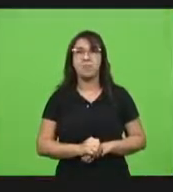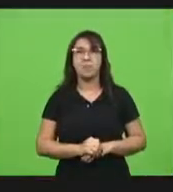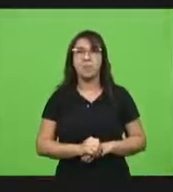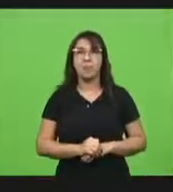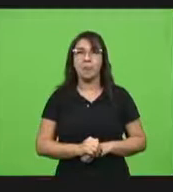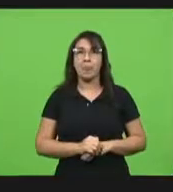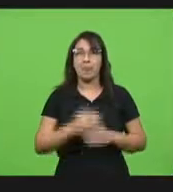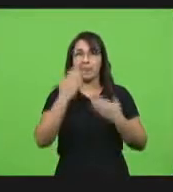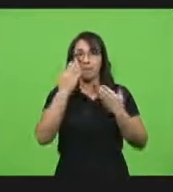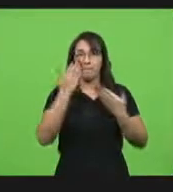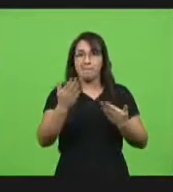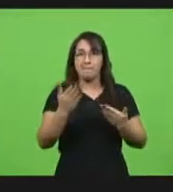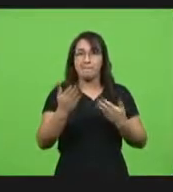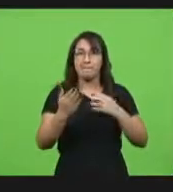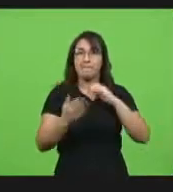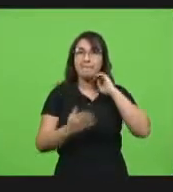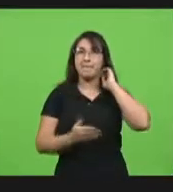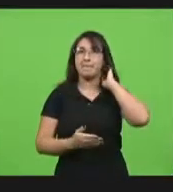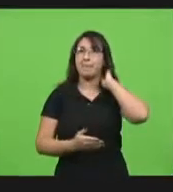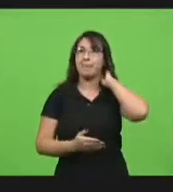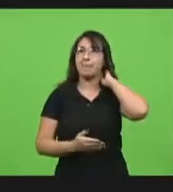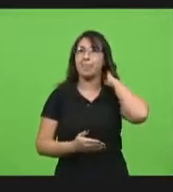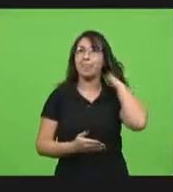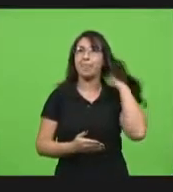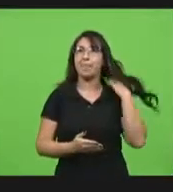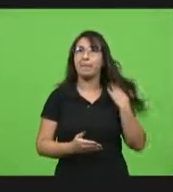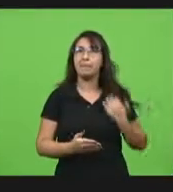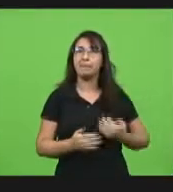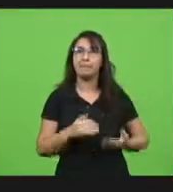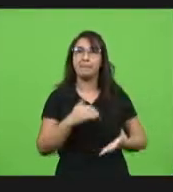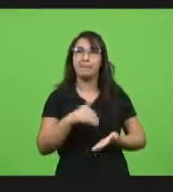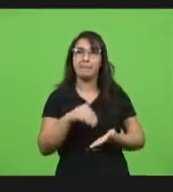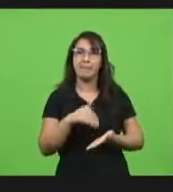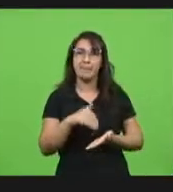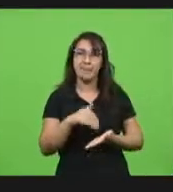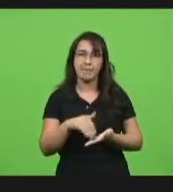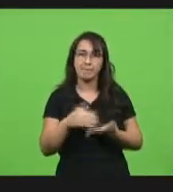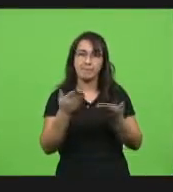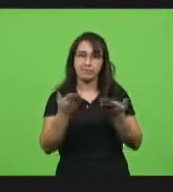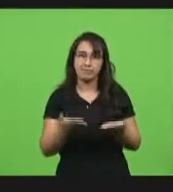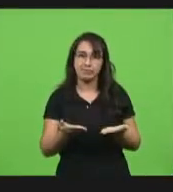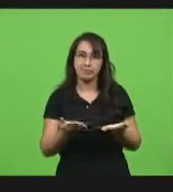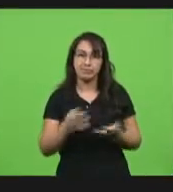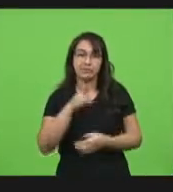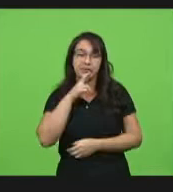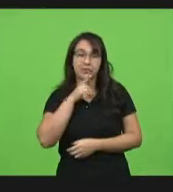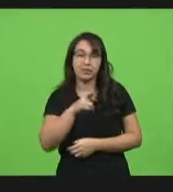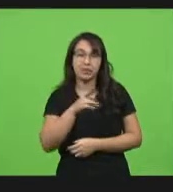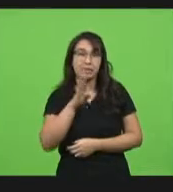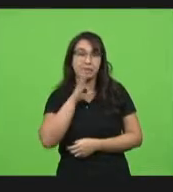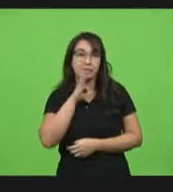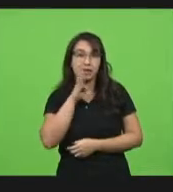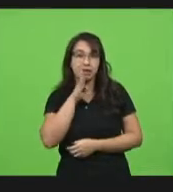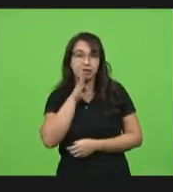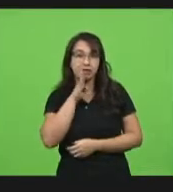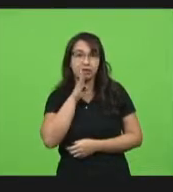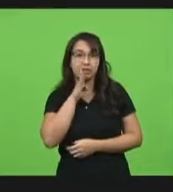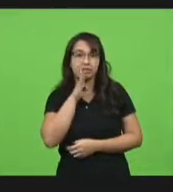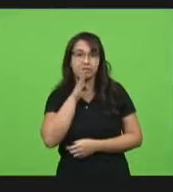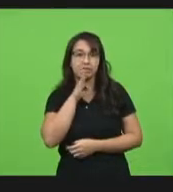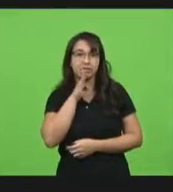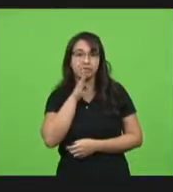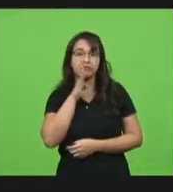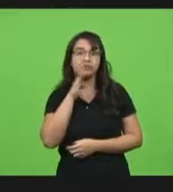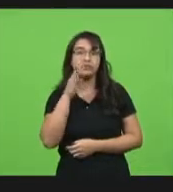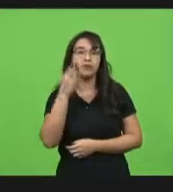Muito obrigado, deputado José Bilton. Senhor secretário, o senhor responderá às perguntas do deputado Berlanda, deputada Luciane Carminati e deputado